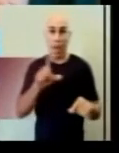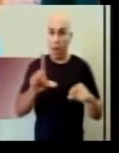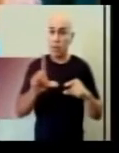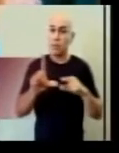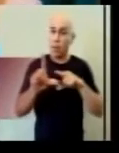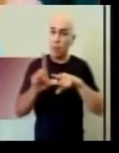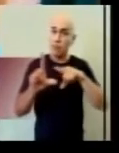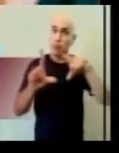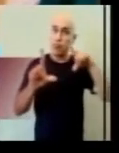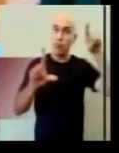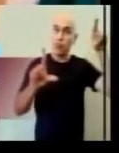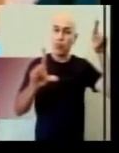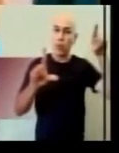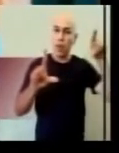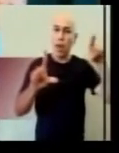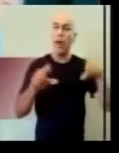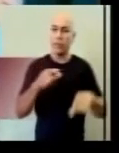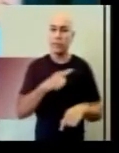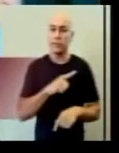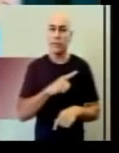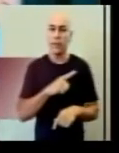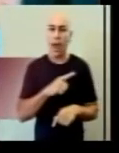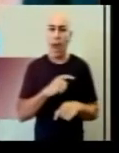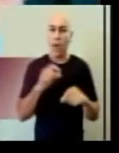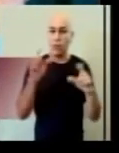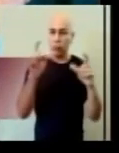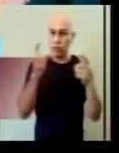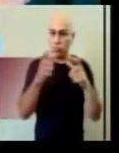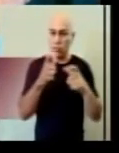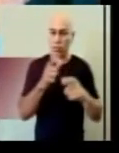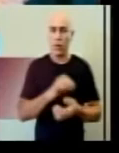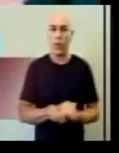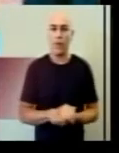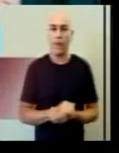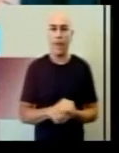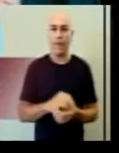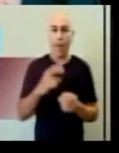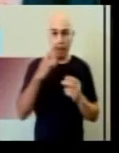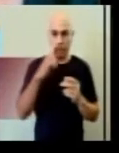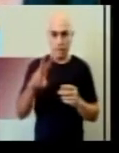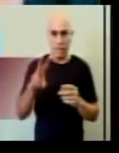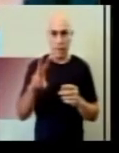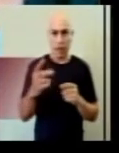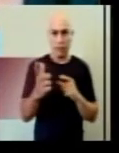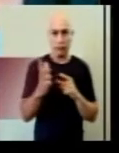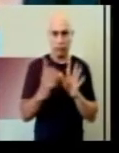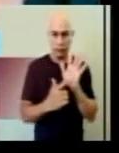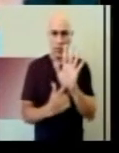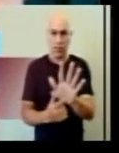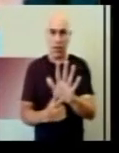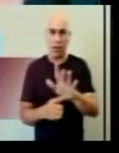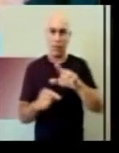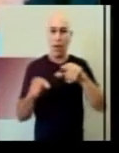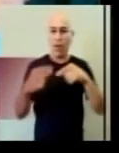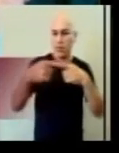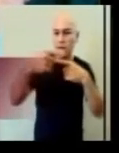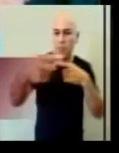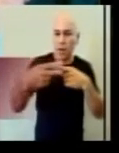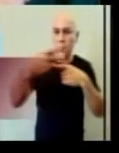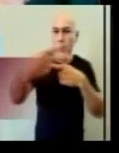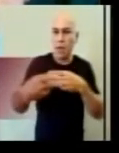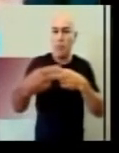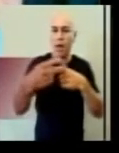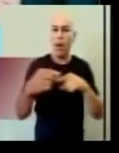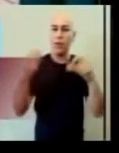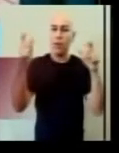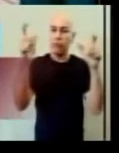nossas taxas. Como você vê aí, a curva é de descendente. De uma semana para outra, nós